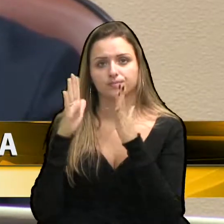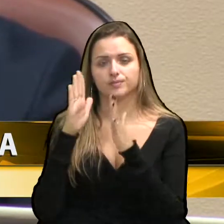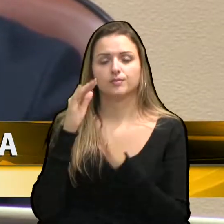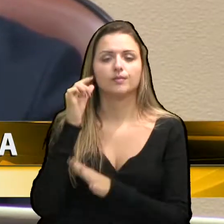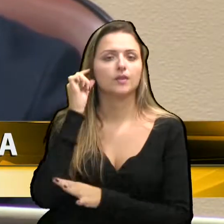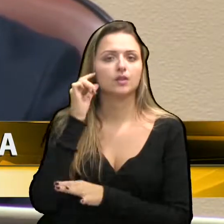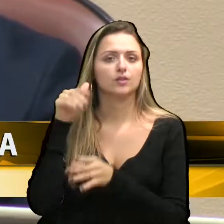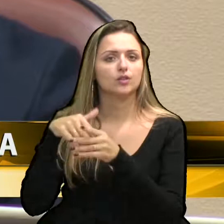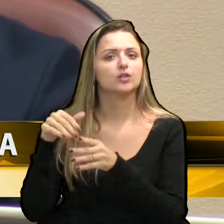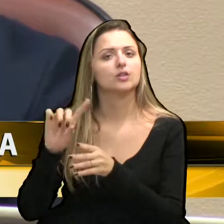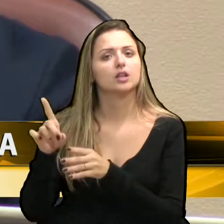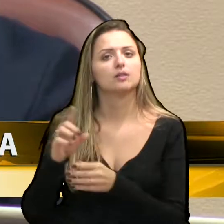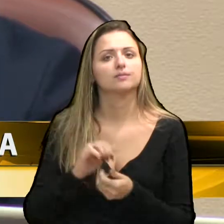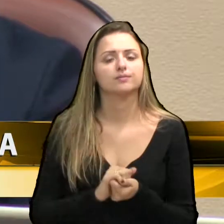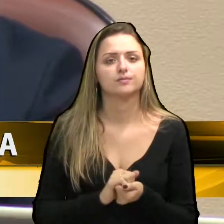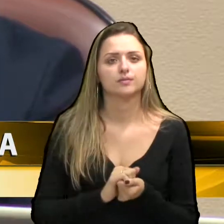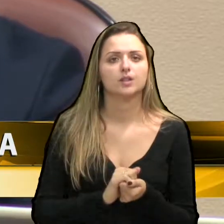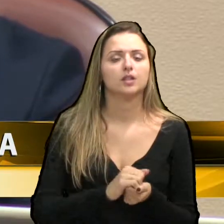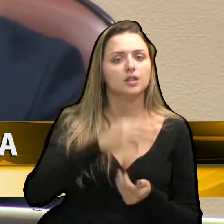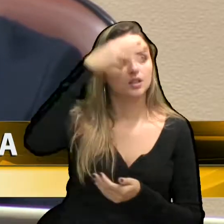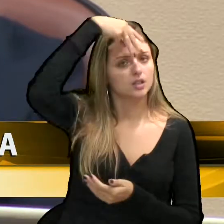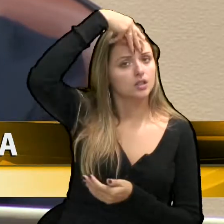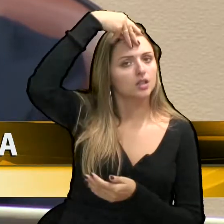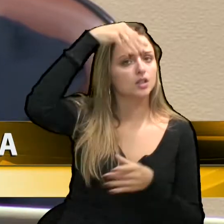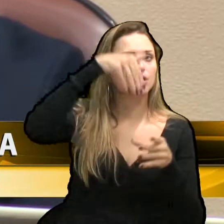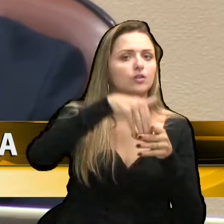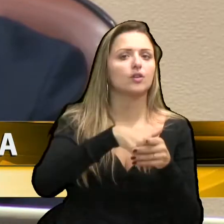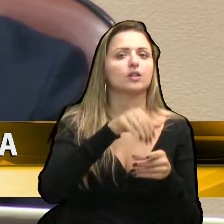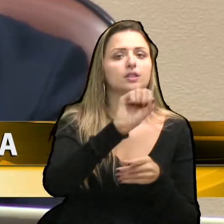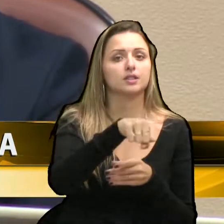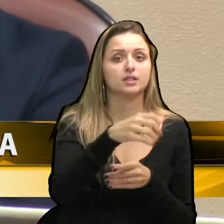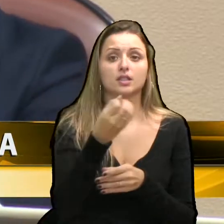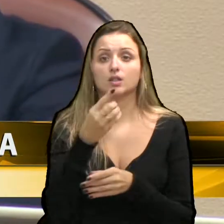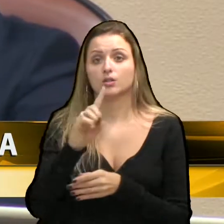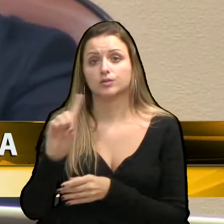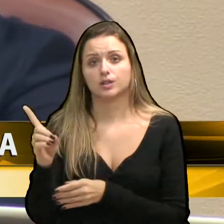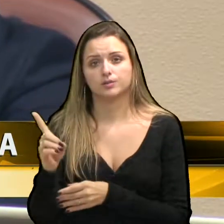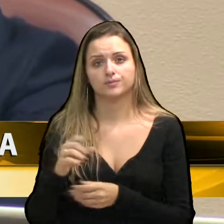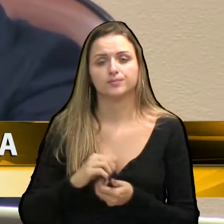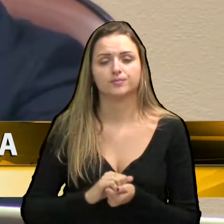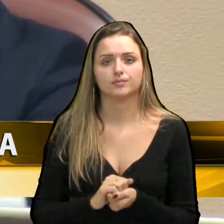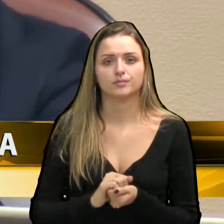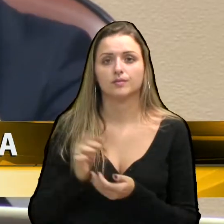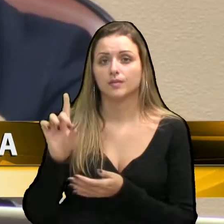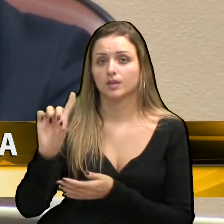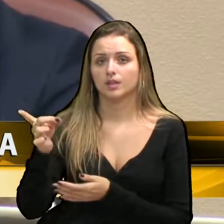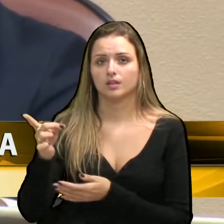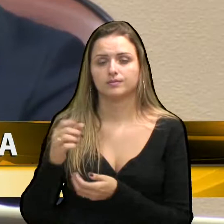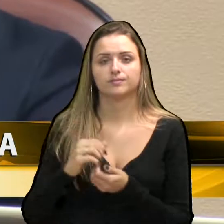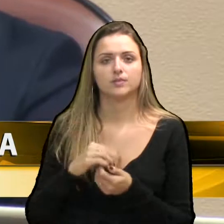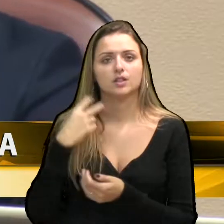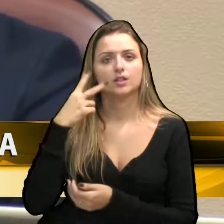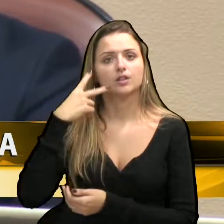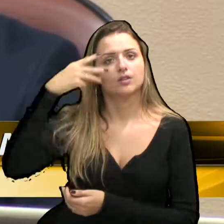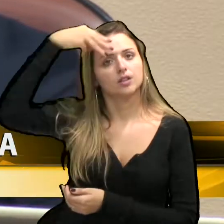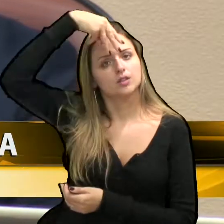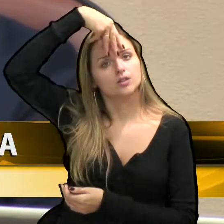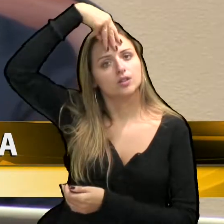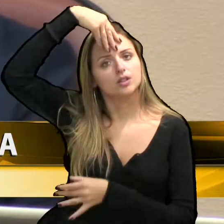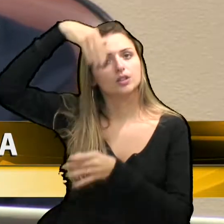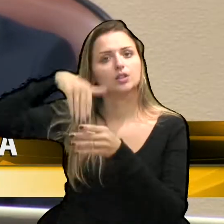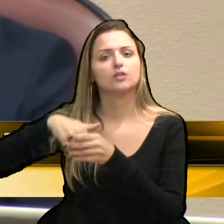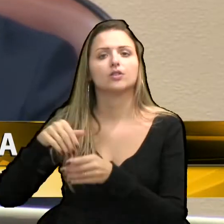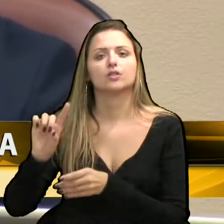Arlindo Bandeira votou não. Vereador Clair de Lima Girardi, o senhor vota sim ou não? Não. Vereador Clair de